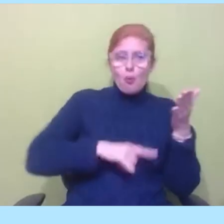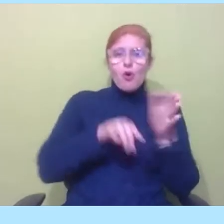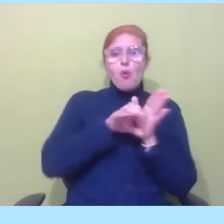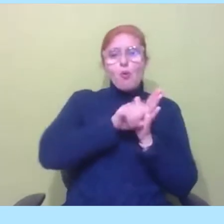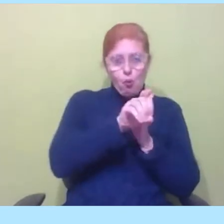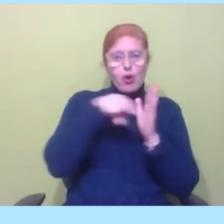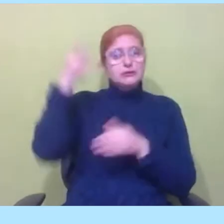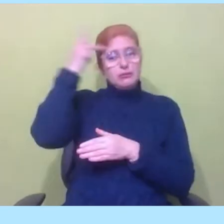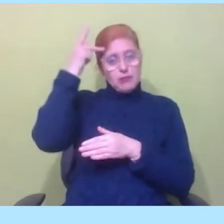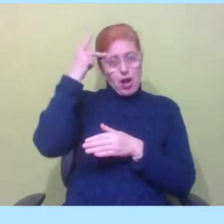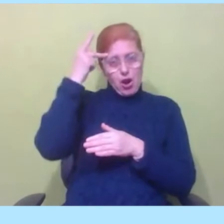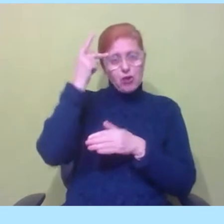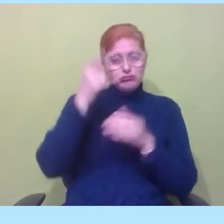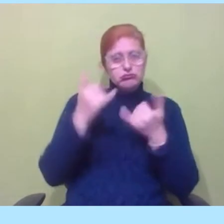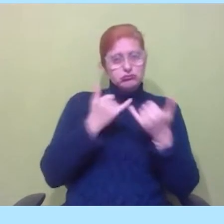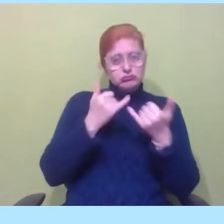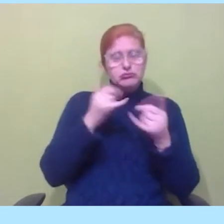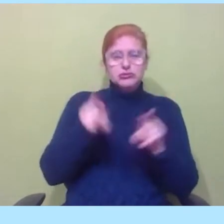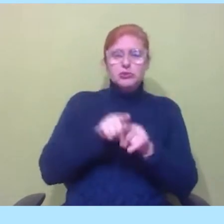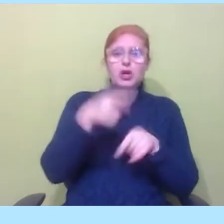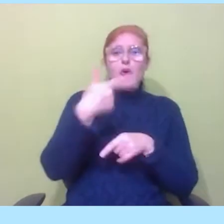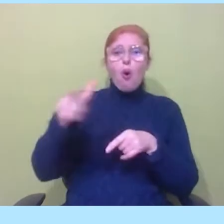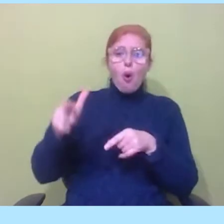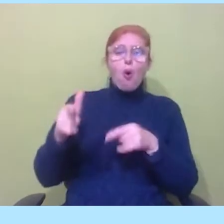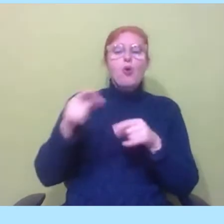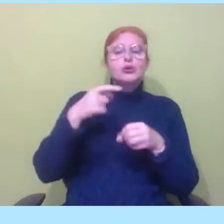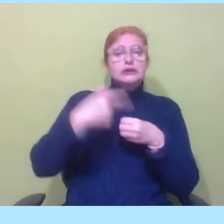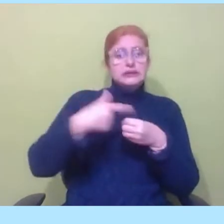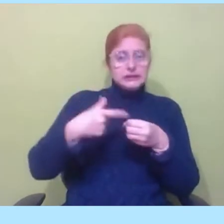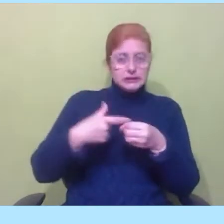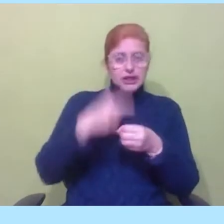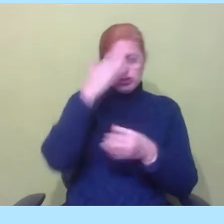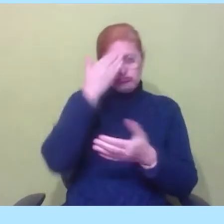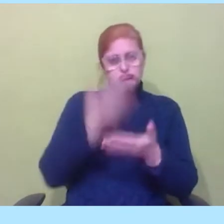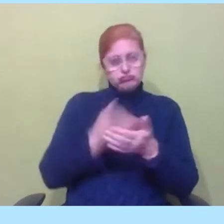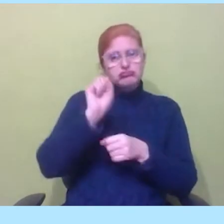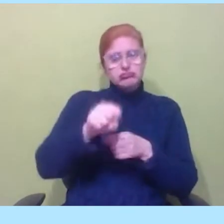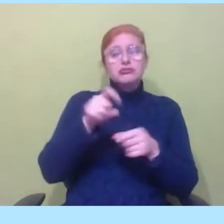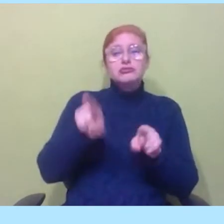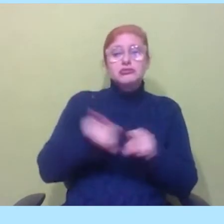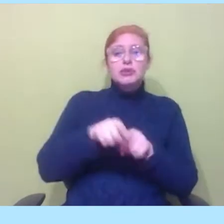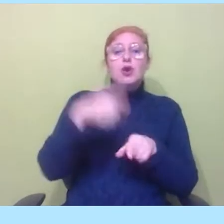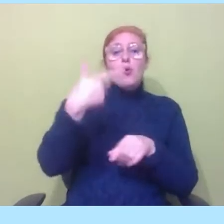E várias outras cidades também, acredito que sim, né? Vários outros estados.